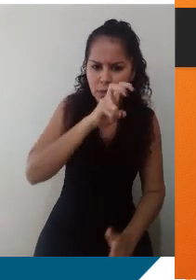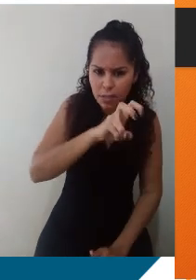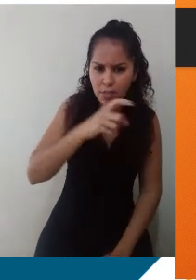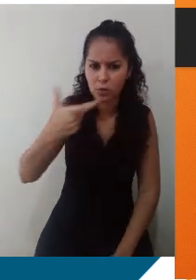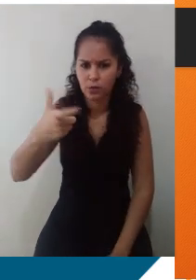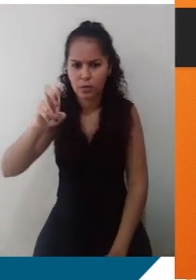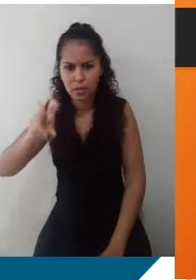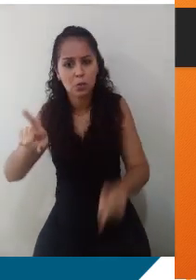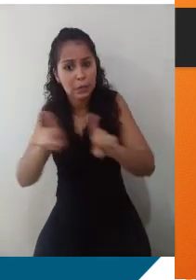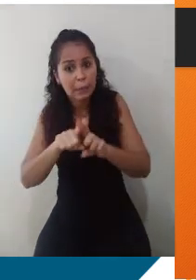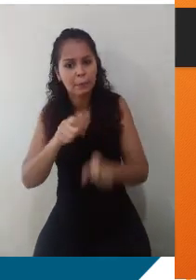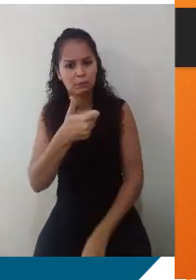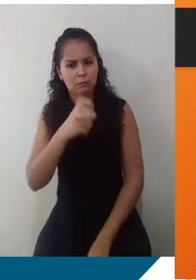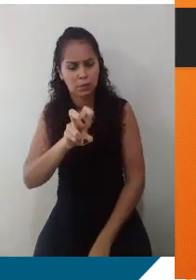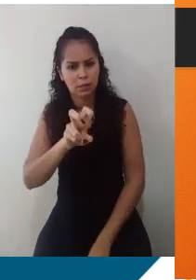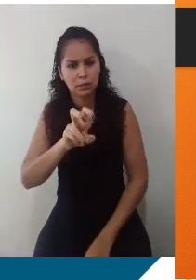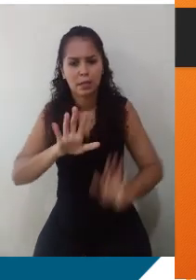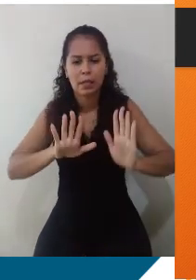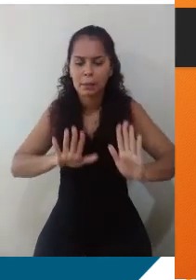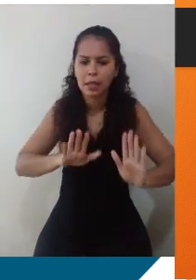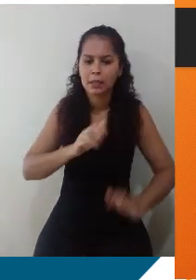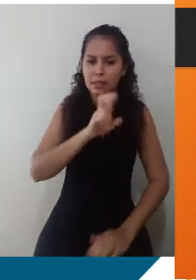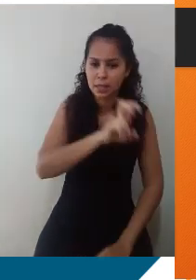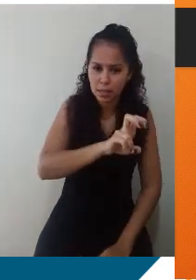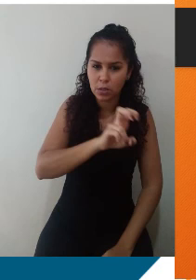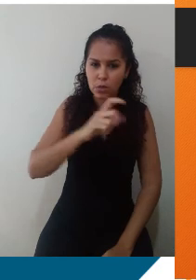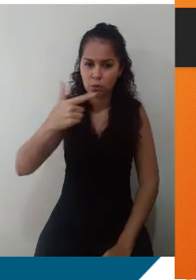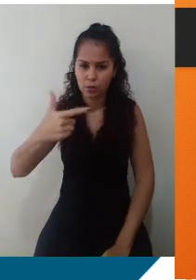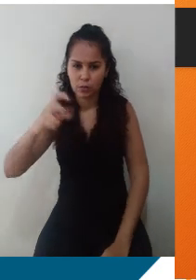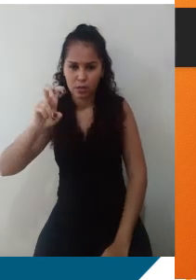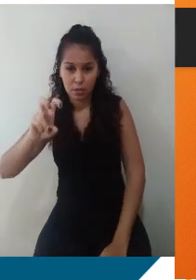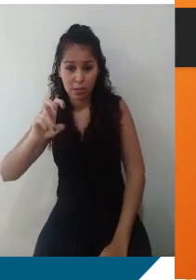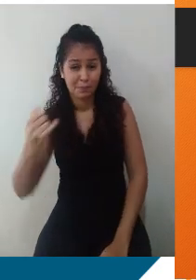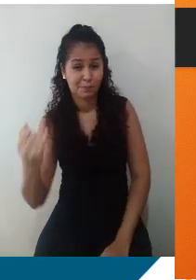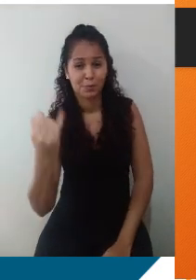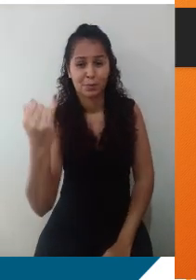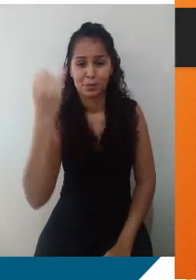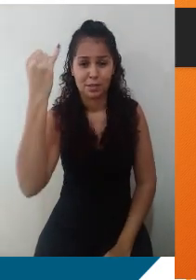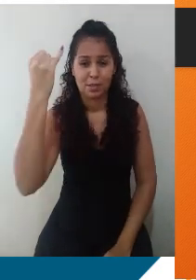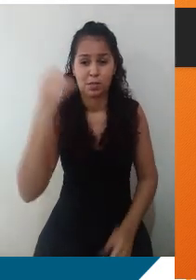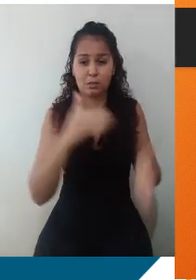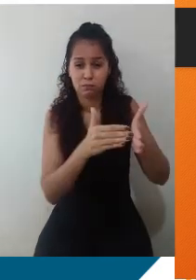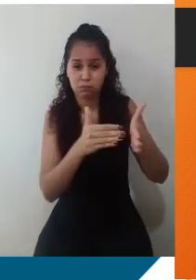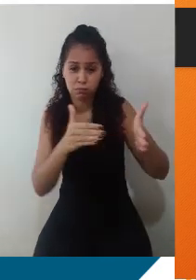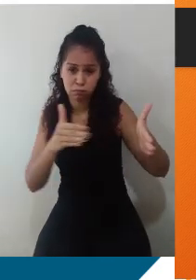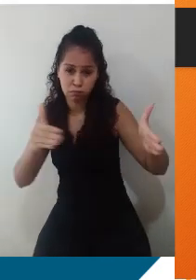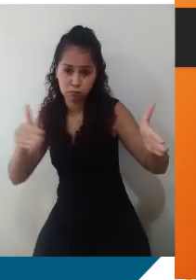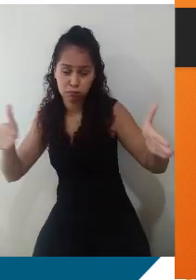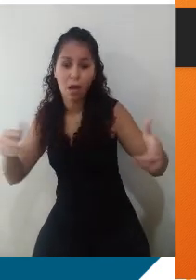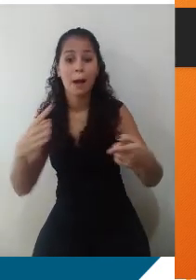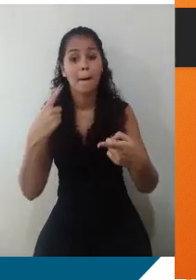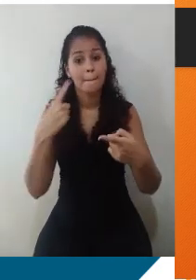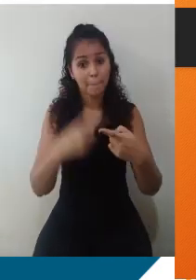e 25 também é 15, sendo que o 5 e o 25 ocupam um papel importante na nossa sequência porque eles